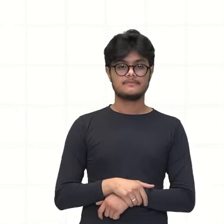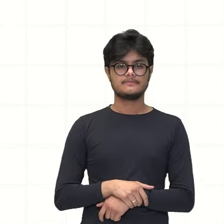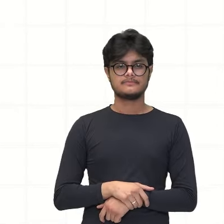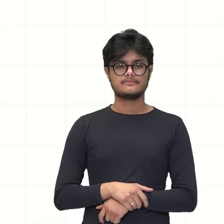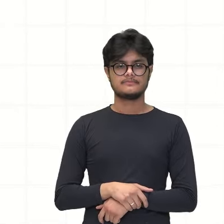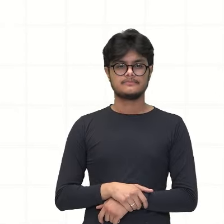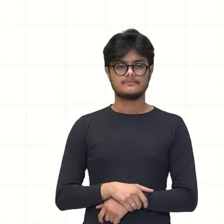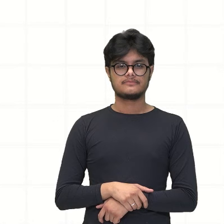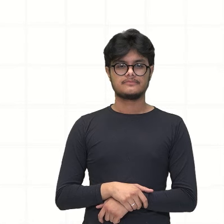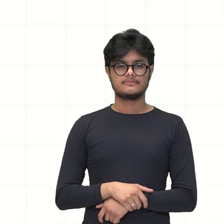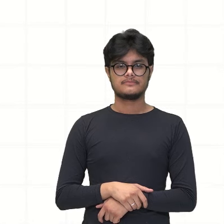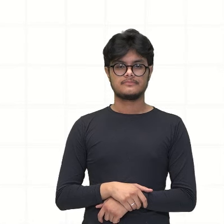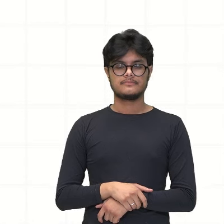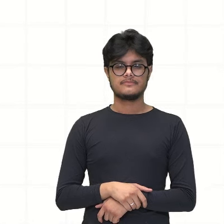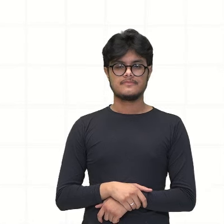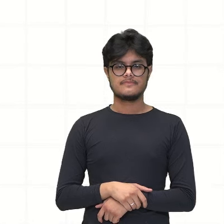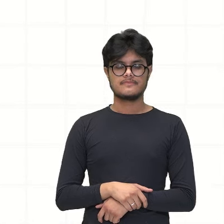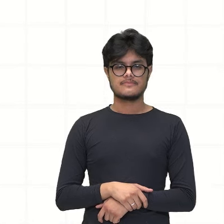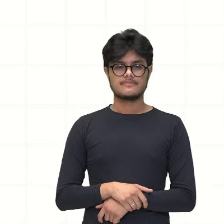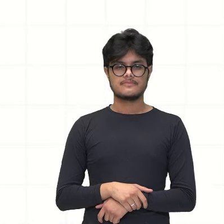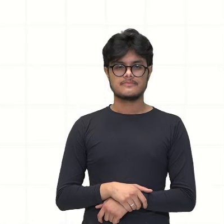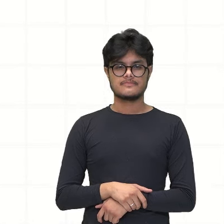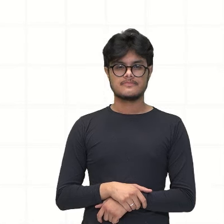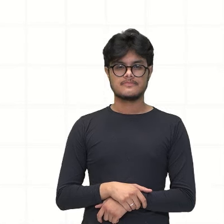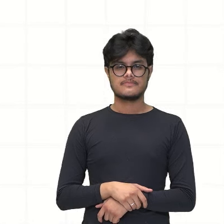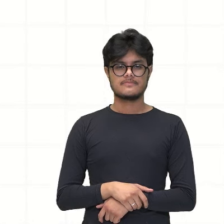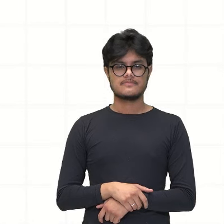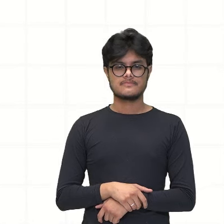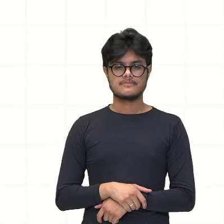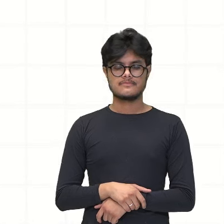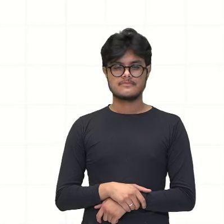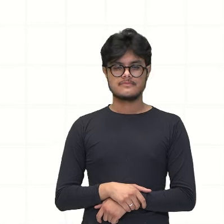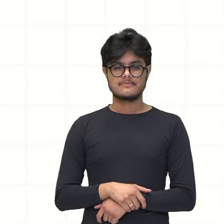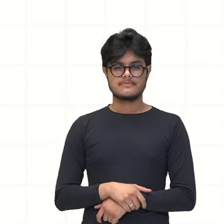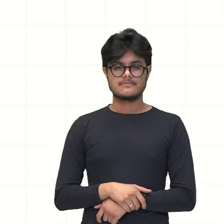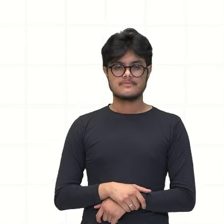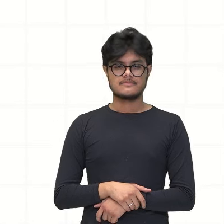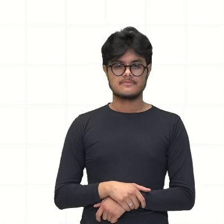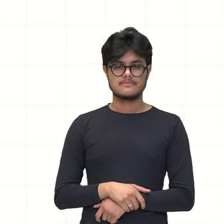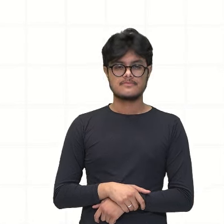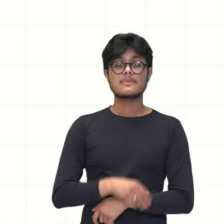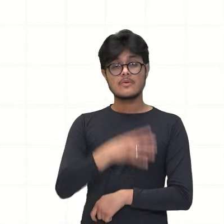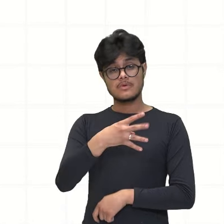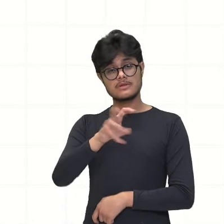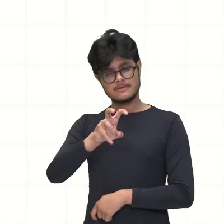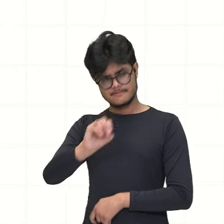450 menos R$ 90. Beleza? Então,